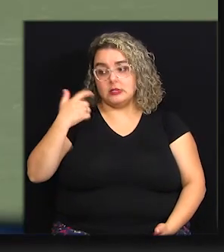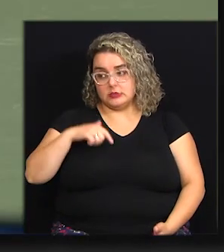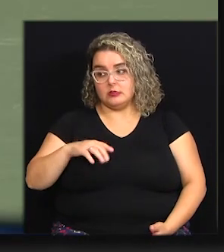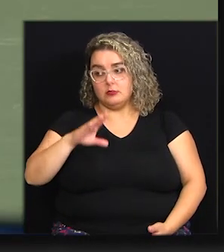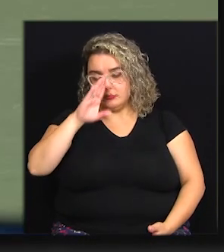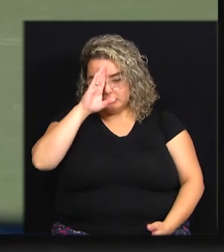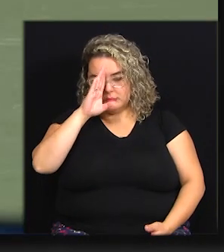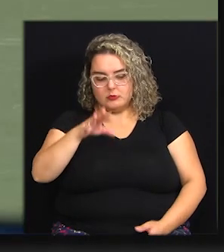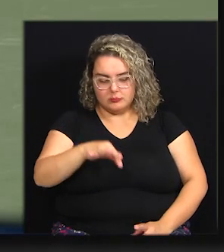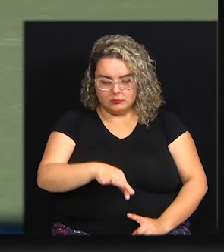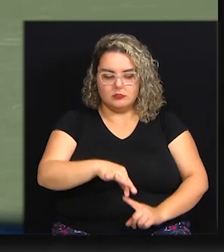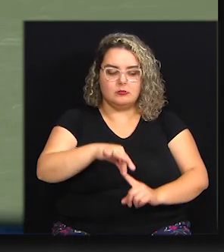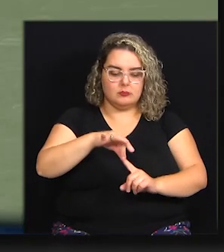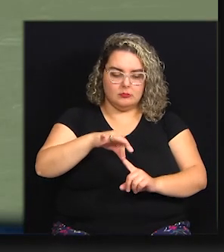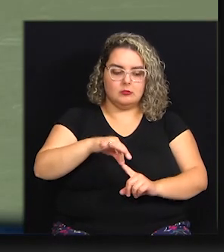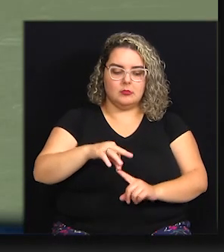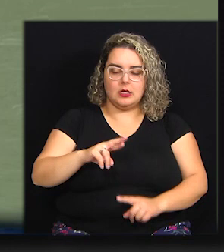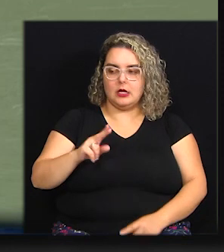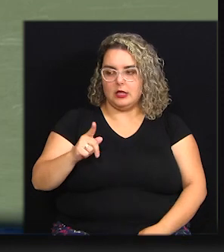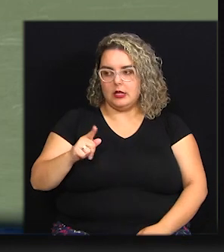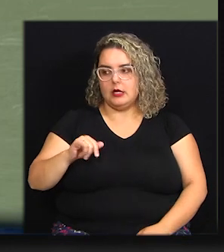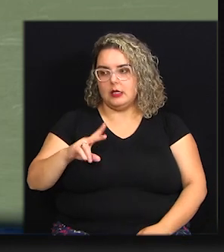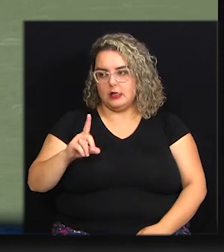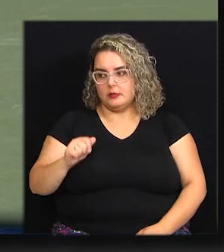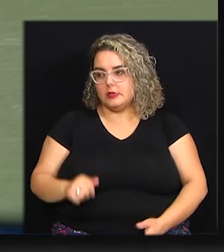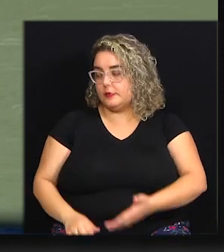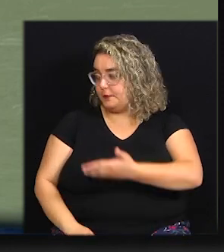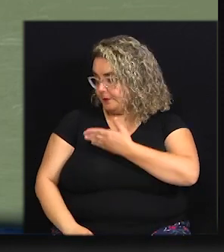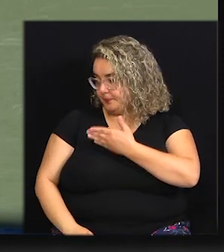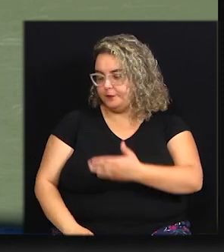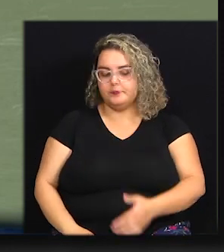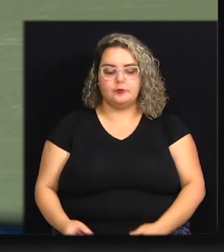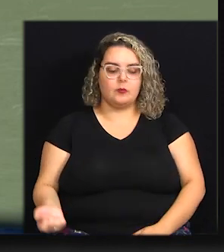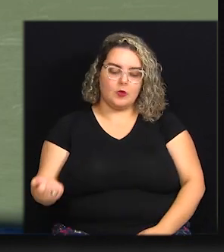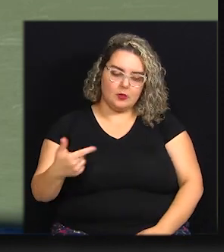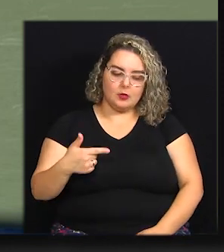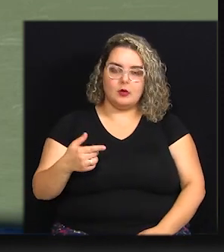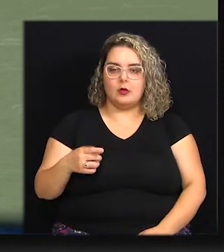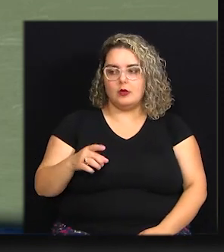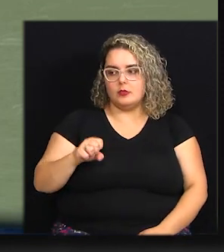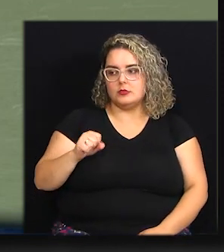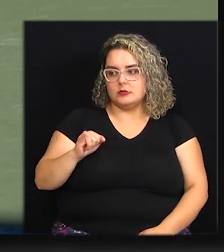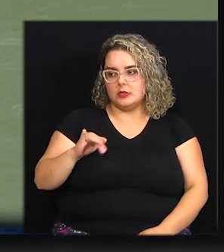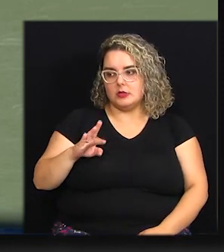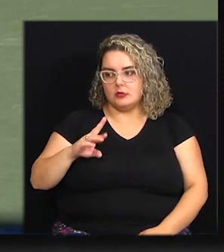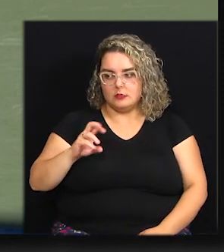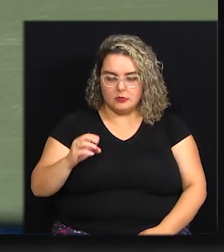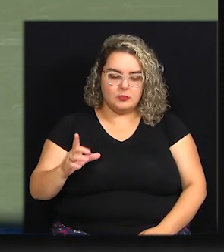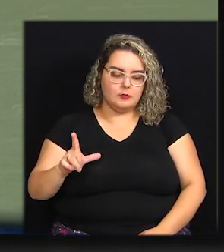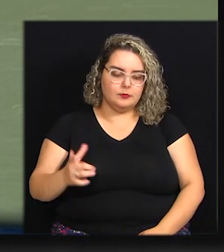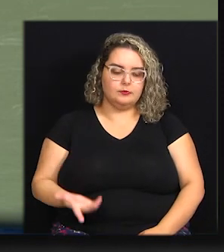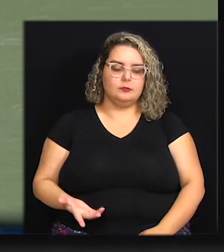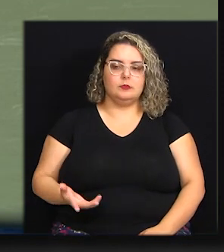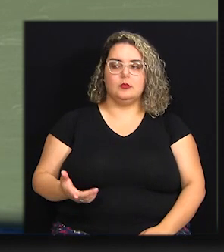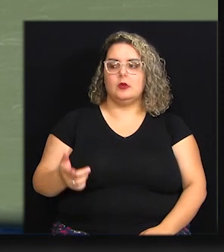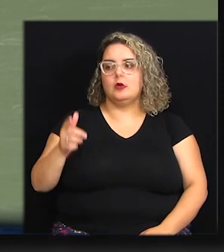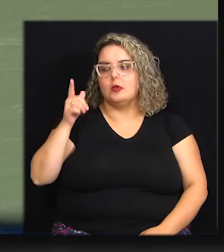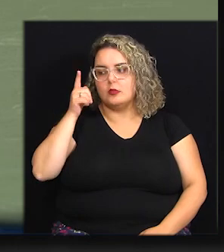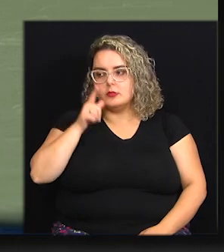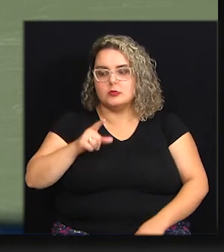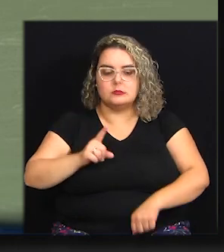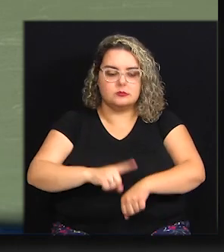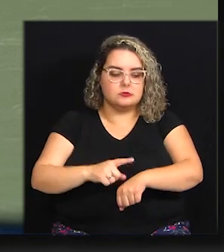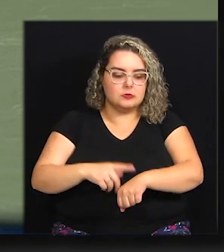eu preferencialmente prefiro muito mais a quadra rápida, que é a Lisonda, do que o saibro, que é um jogo mais rápido, que você consegue cortar